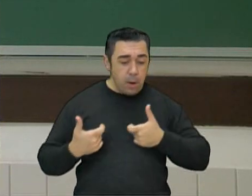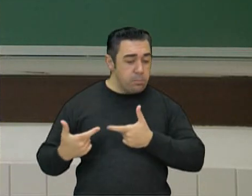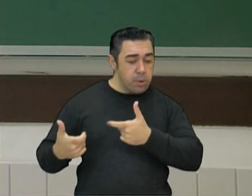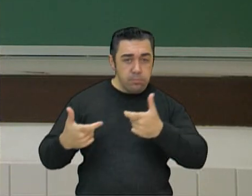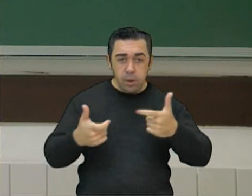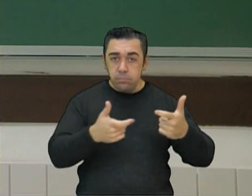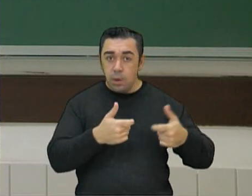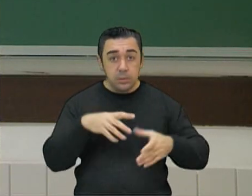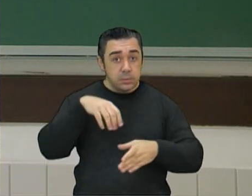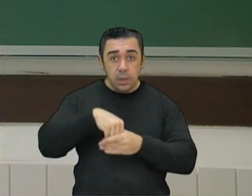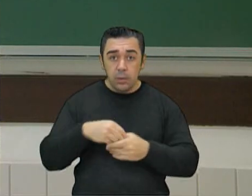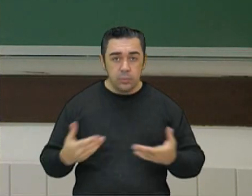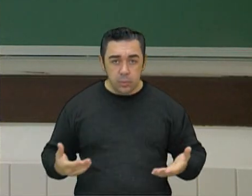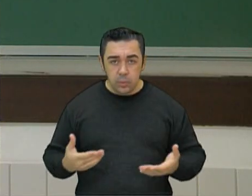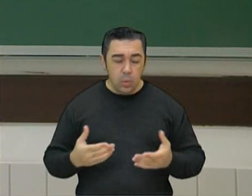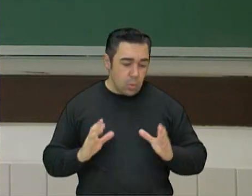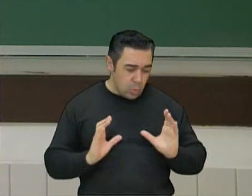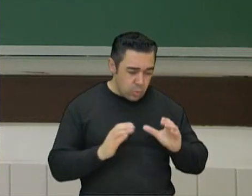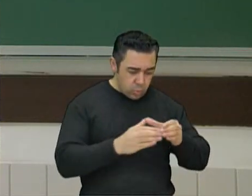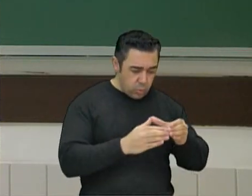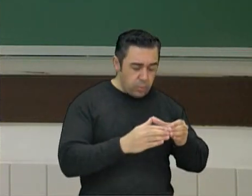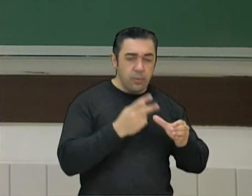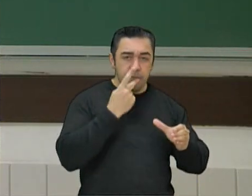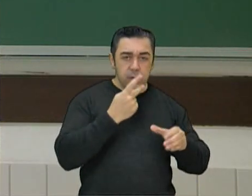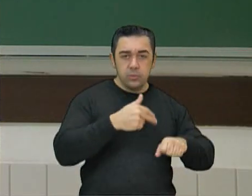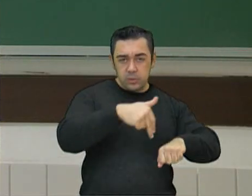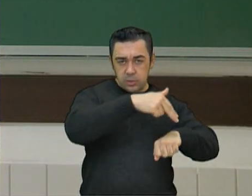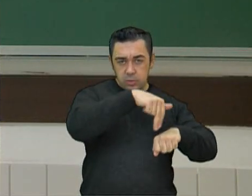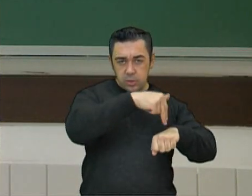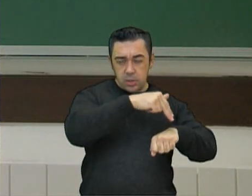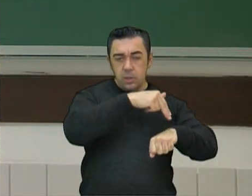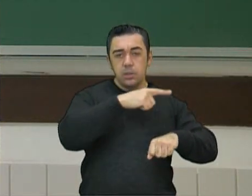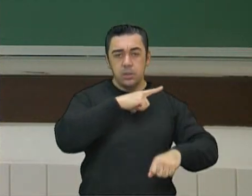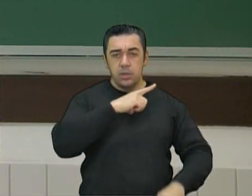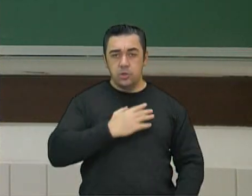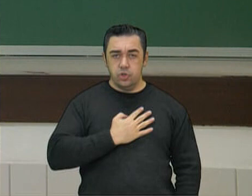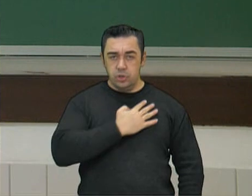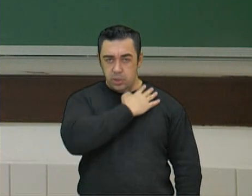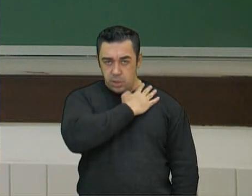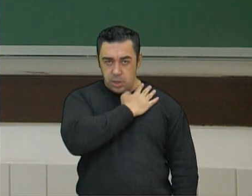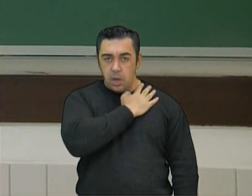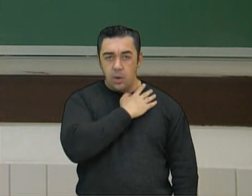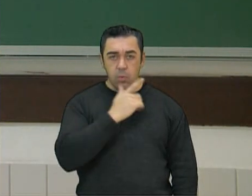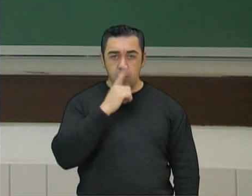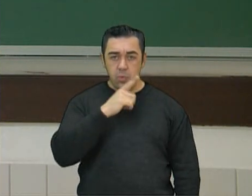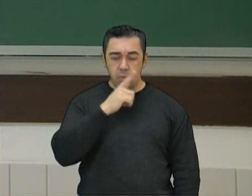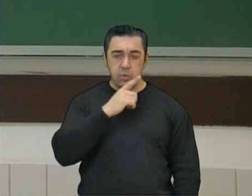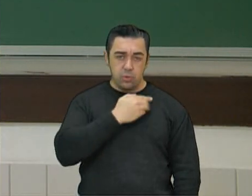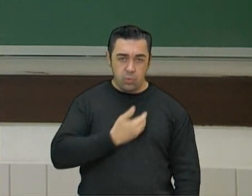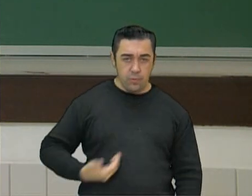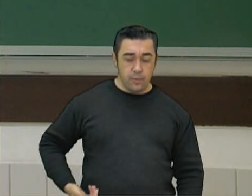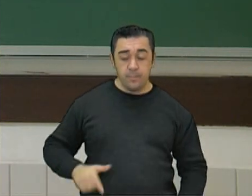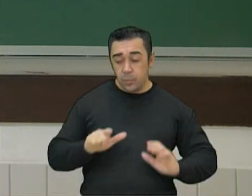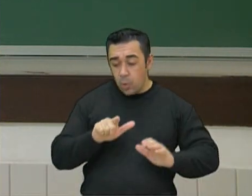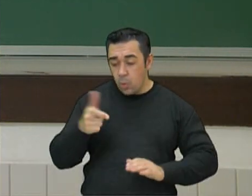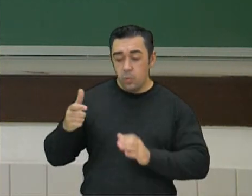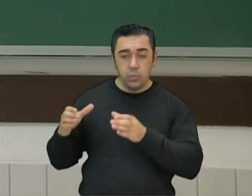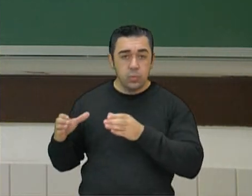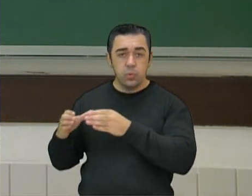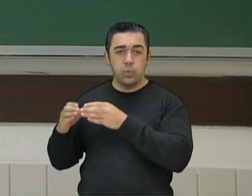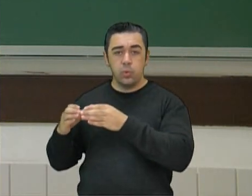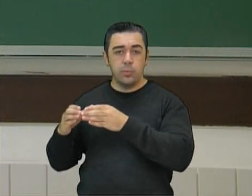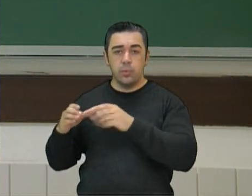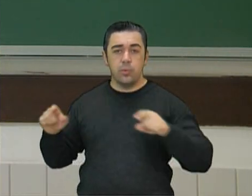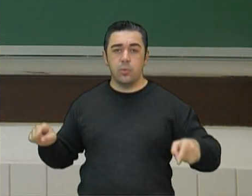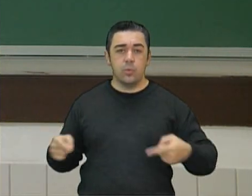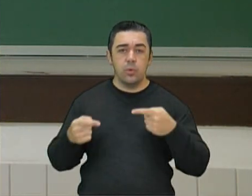grupo defendendo que os nacionalistas, liderados pelo general Francisco Franco, fossem o governo, outro grupo defendendo